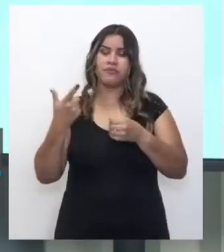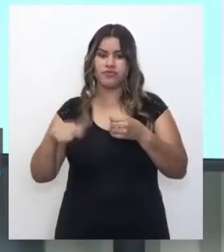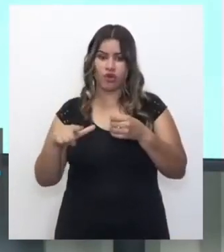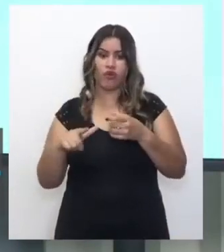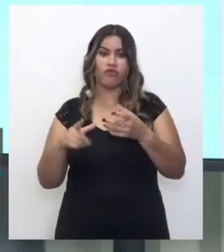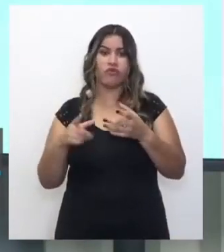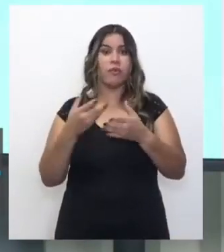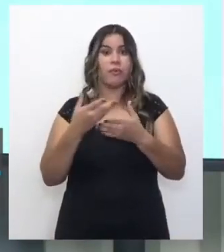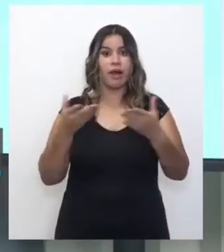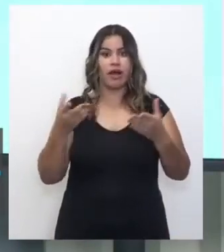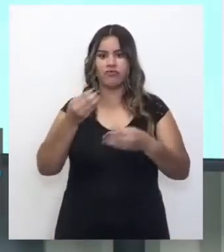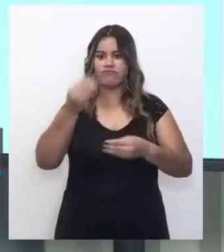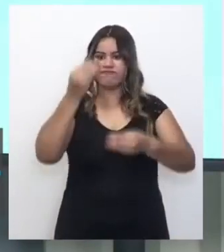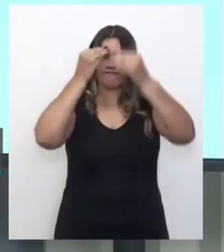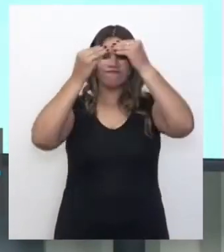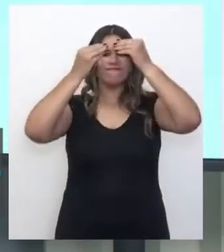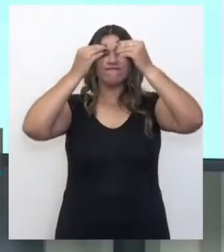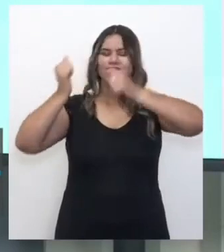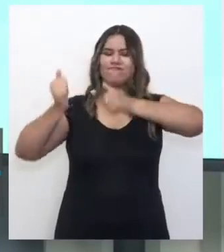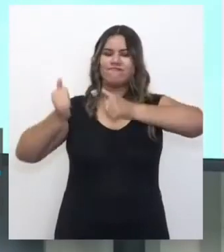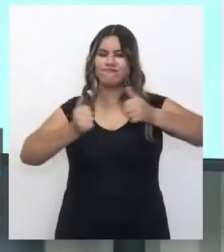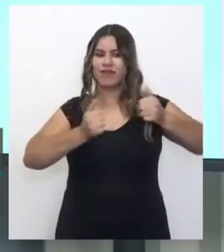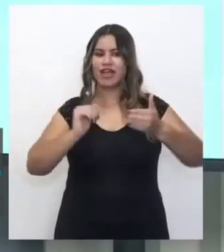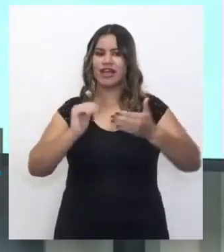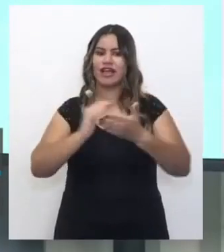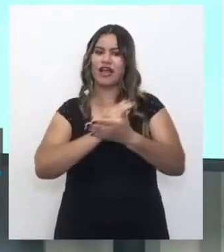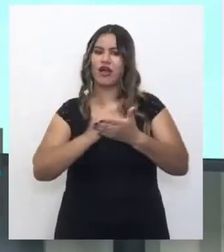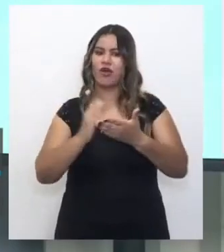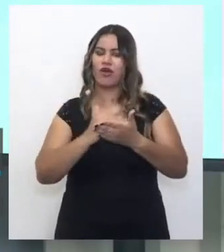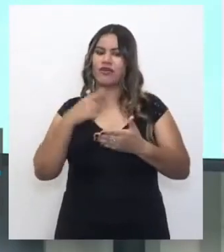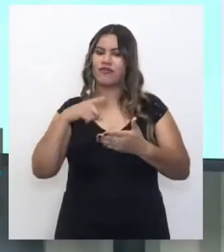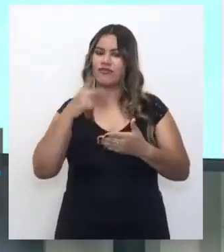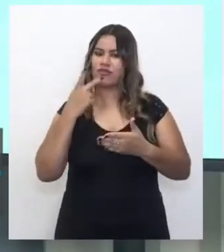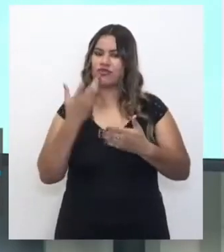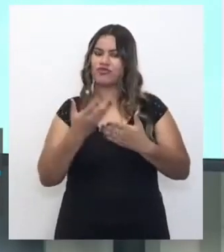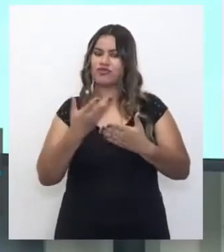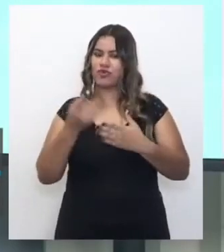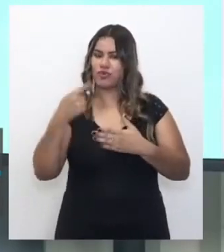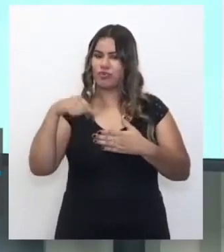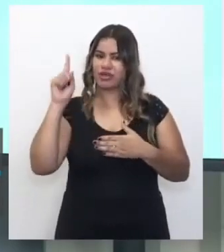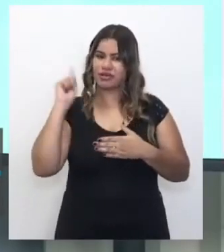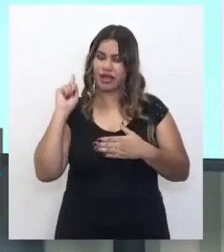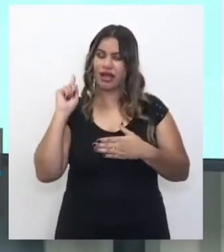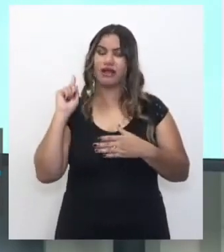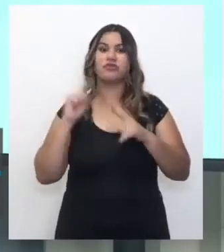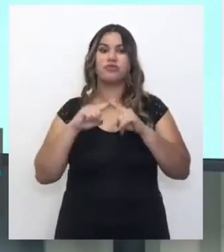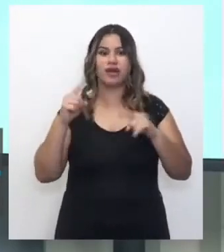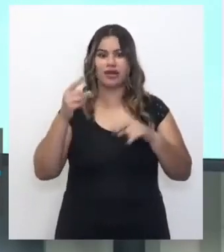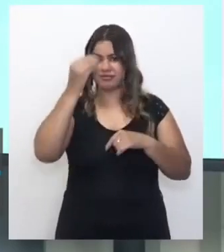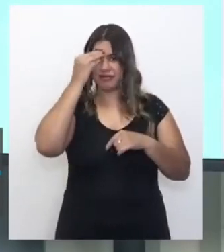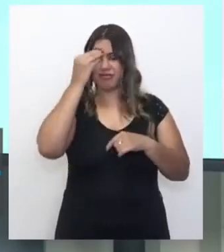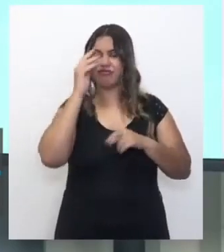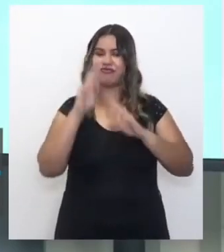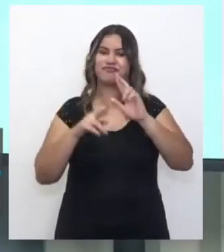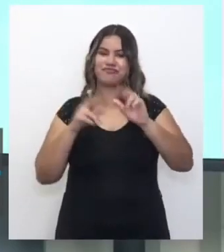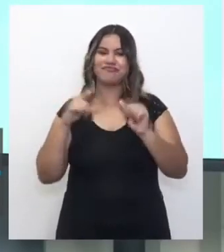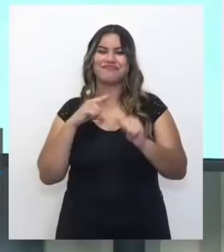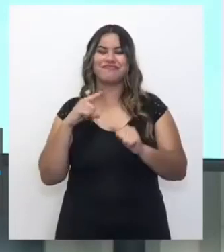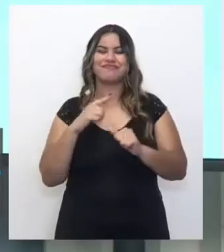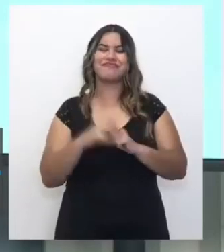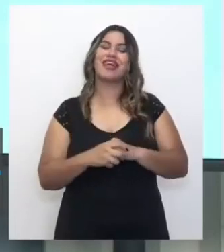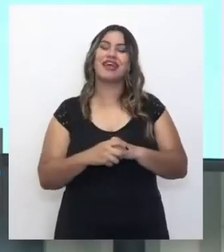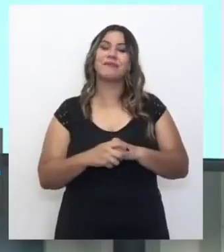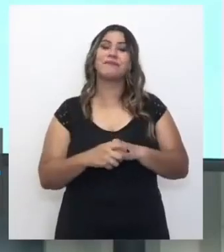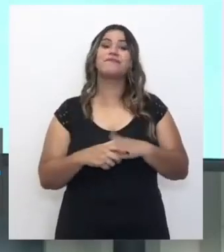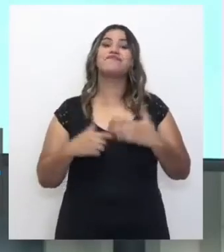mas eles têm muito gravado. E algumas coisas a gente tratou em aulas passadas, mas eles gravam mesmo. Sim. E continuam participando. Parabéns. Vamos ver então o